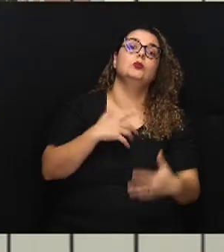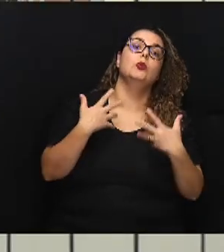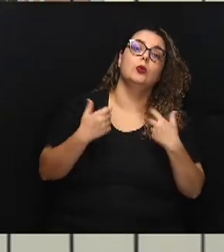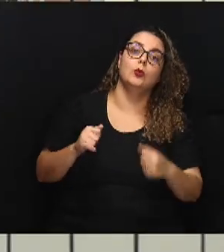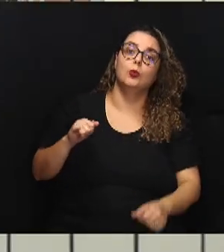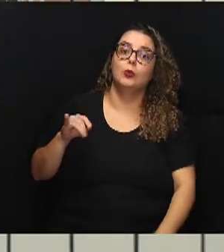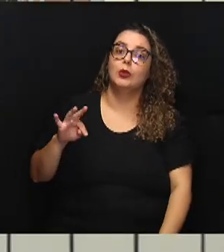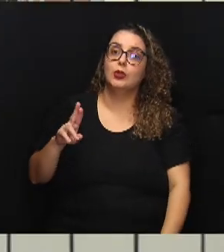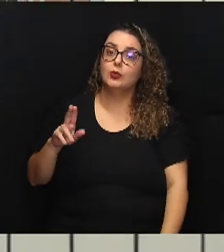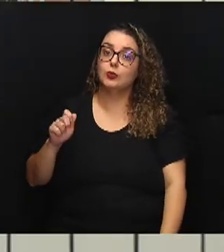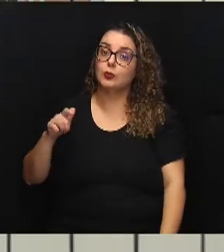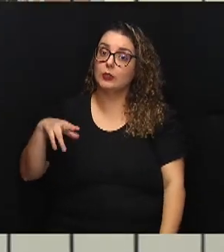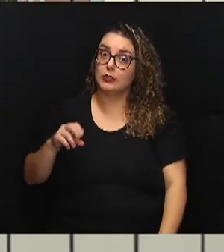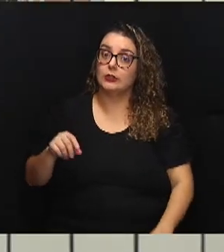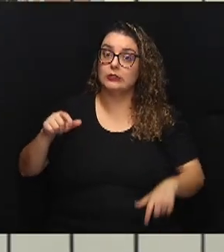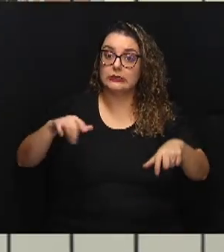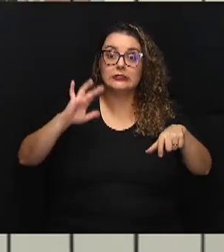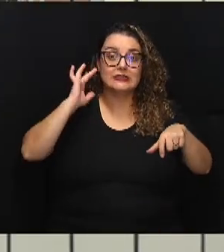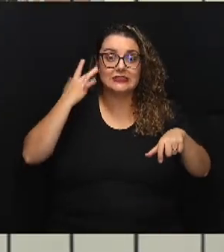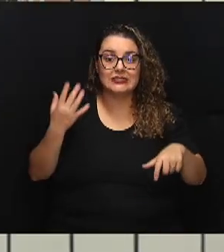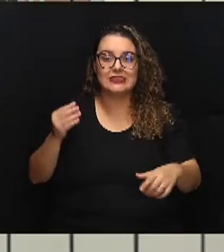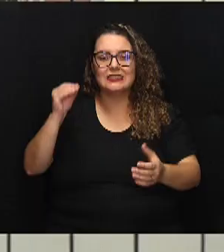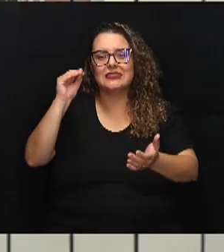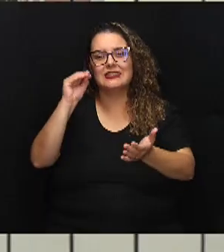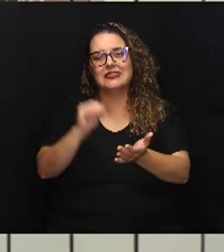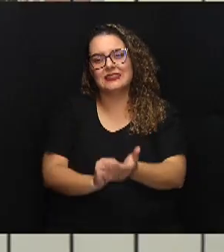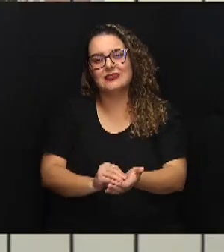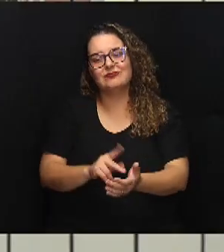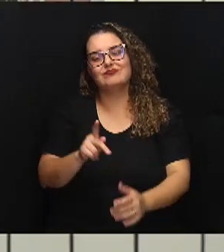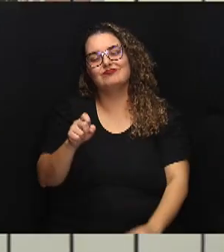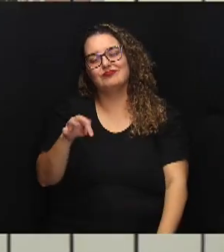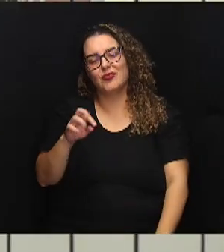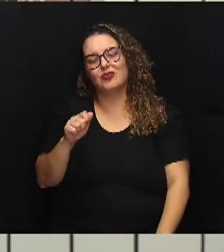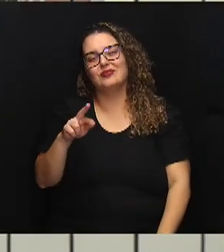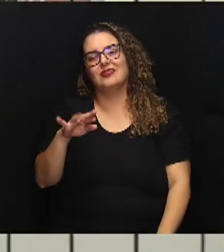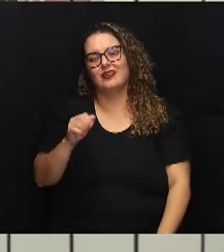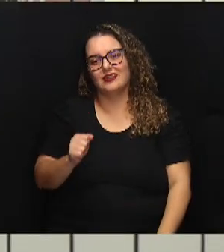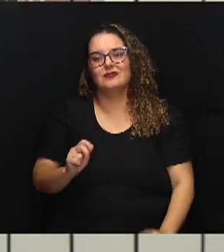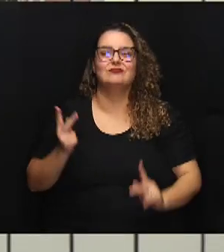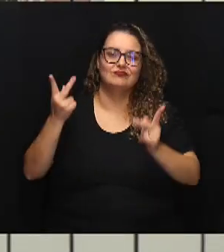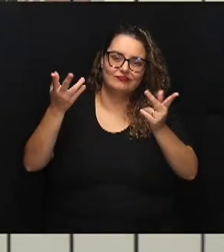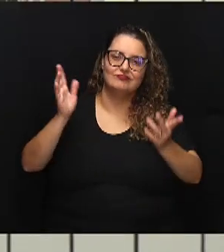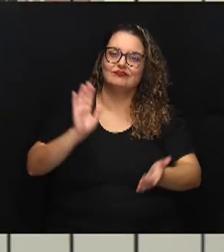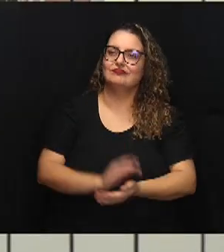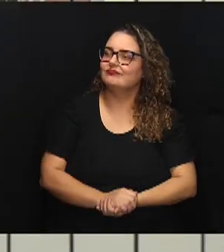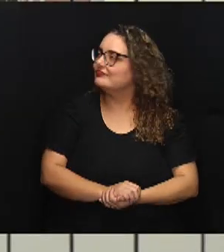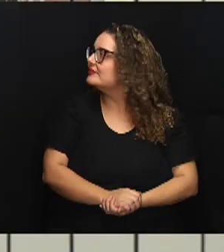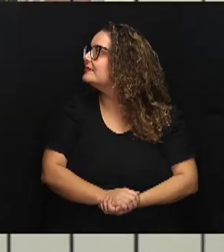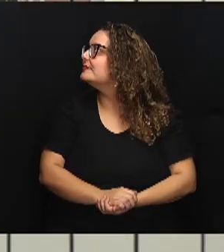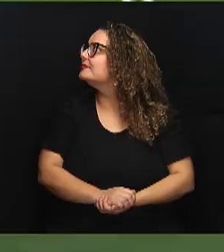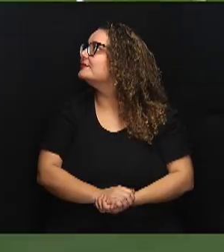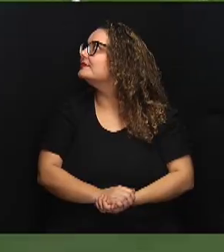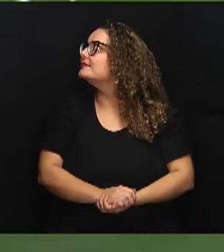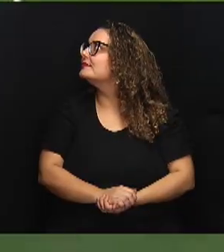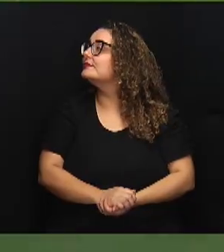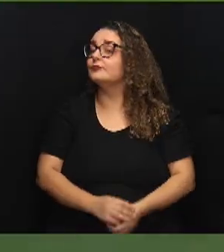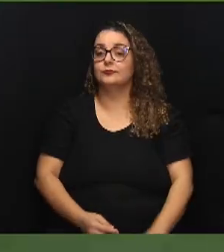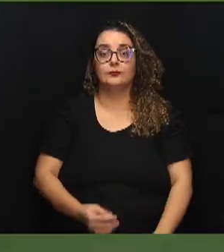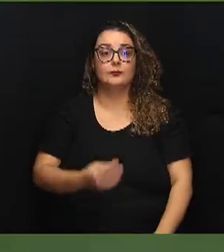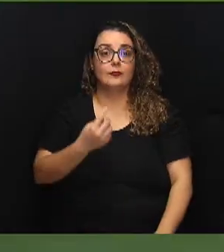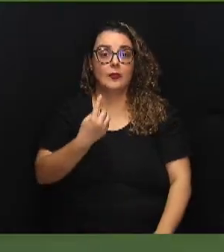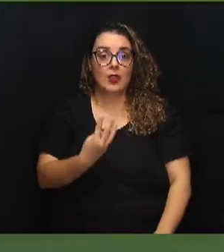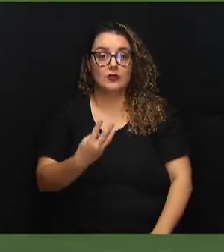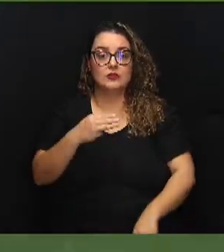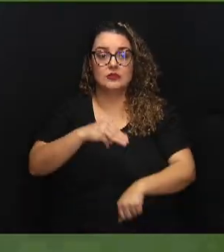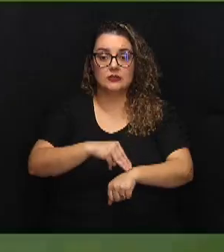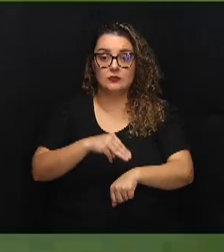Ituano aqui no Brinco de Ouro e faltou pontaria para sair com a vitória. Aos 3 minutos, o